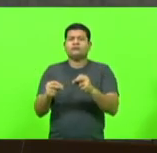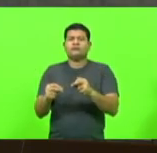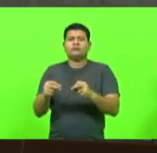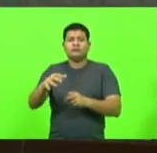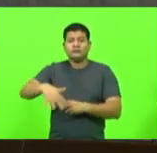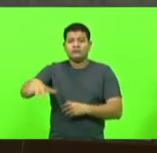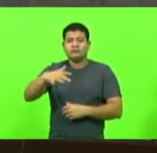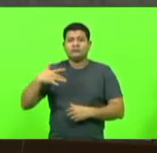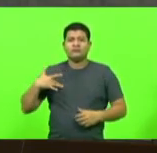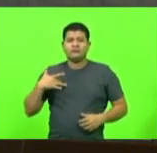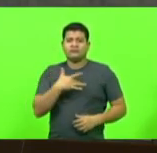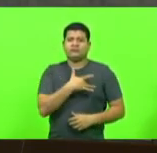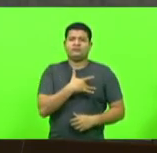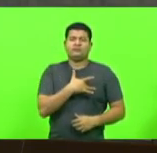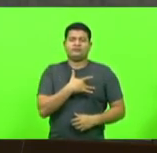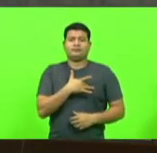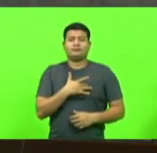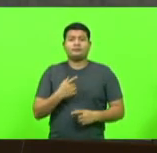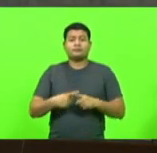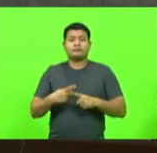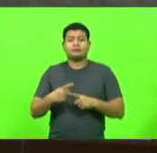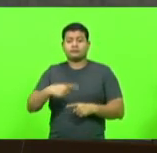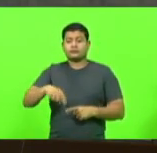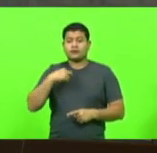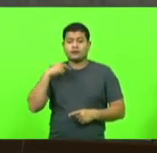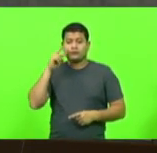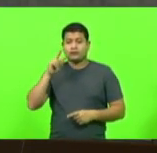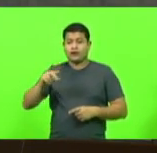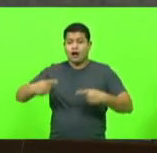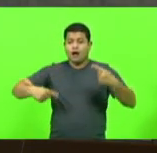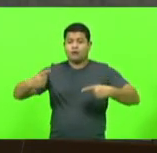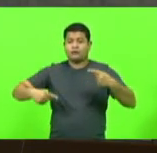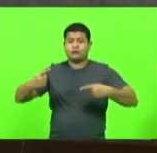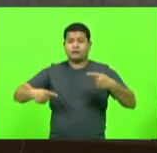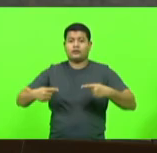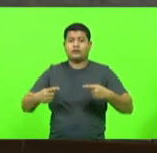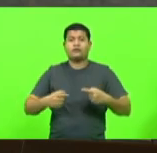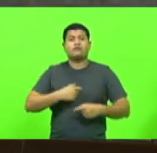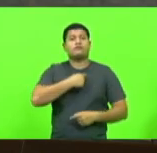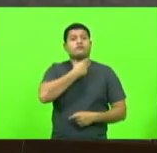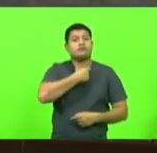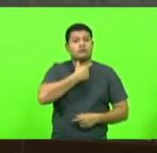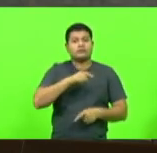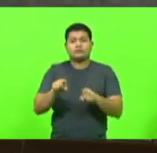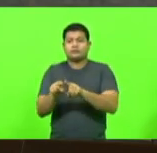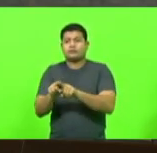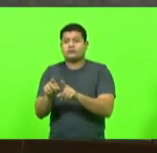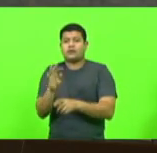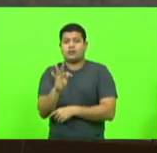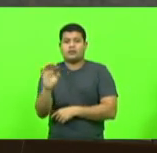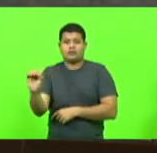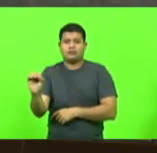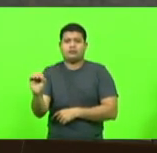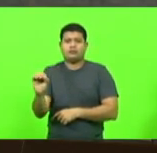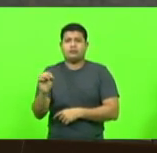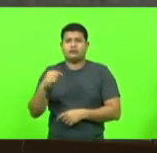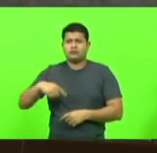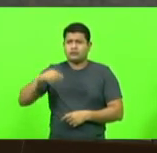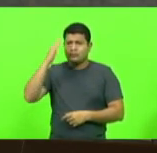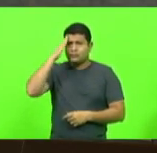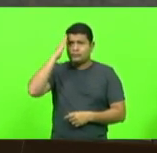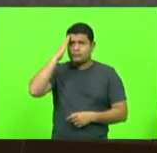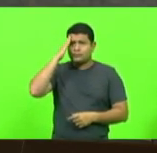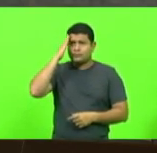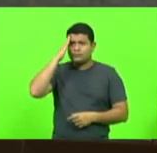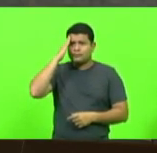gente viu aqui o debate fono e TO. Mas a gente sabe que as instituições, tanto a